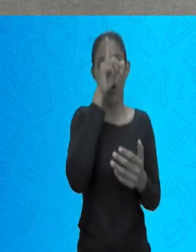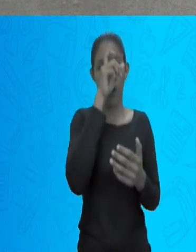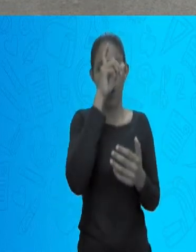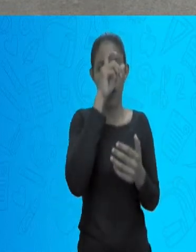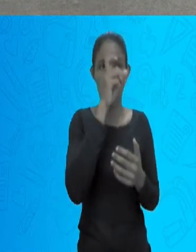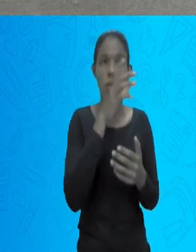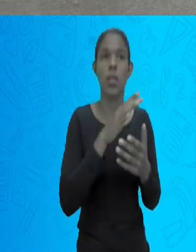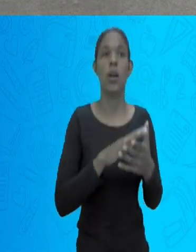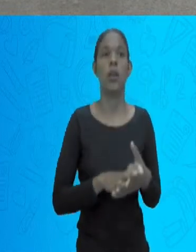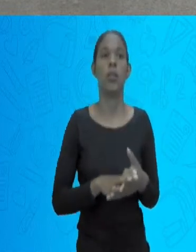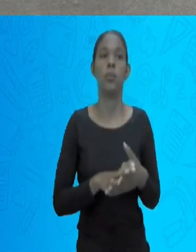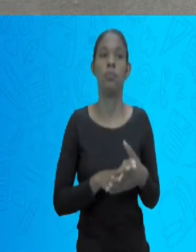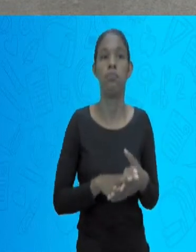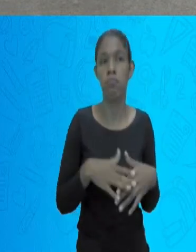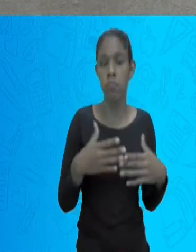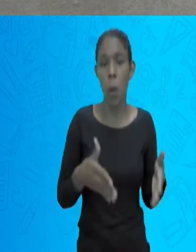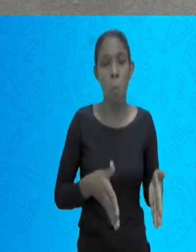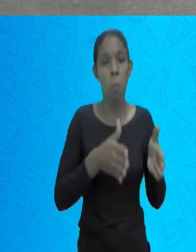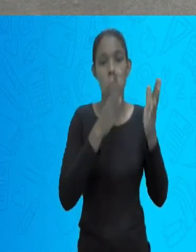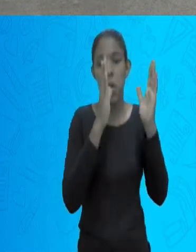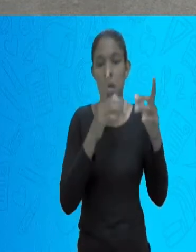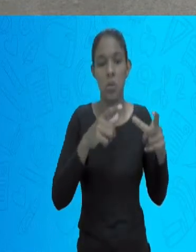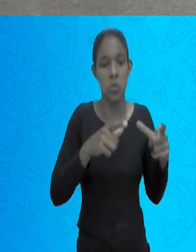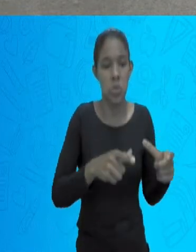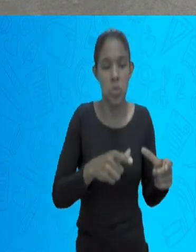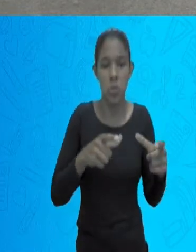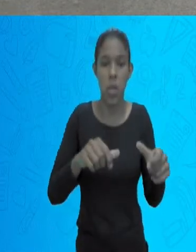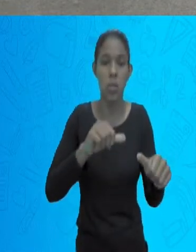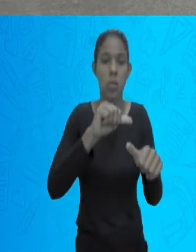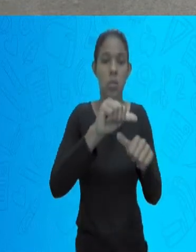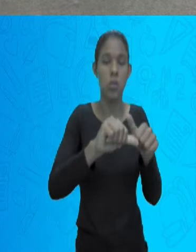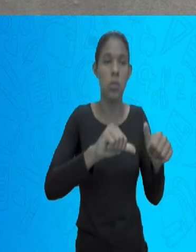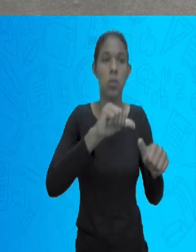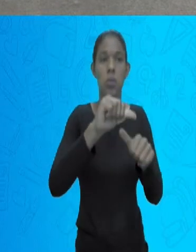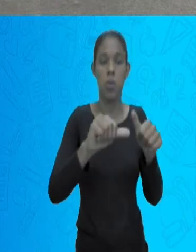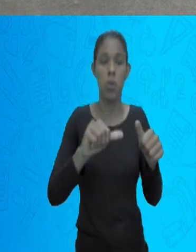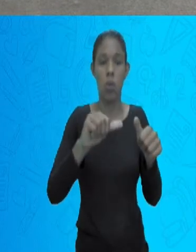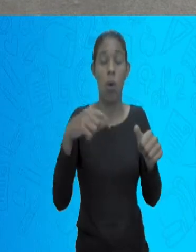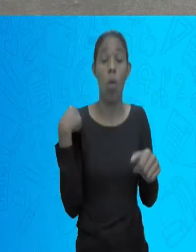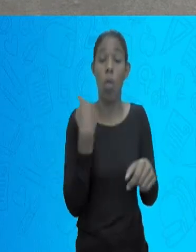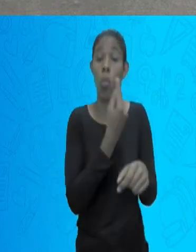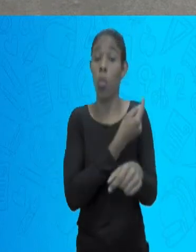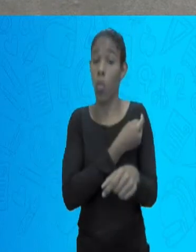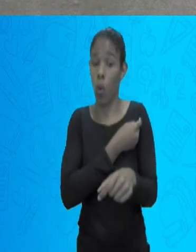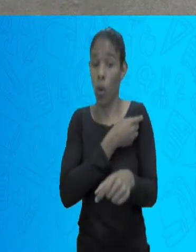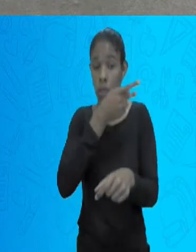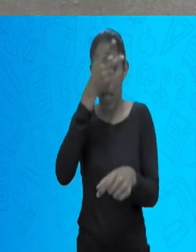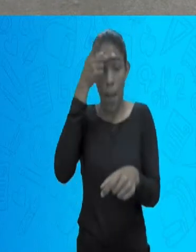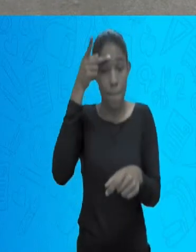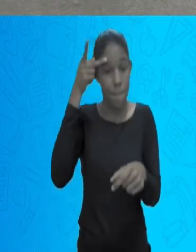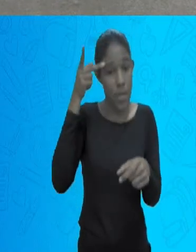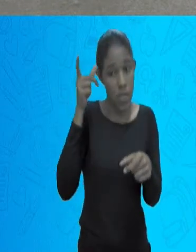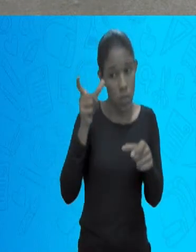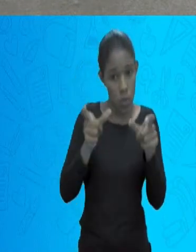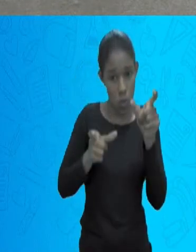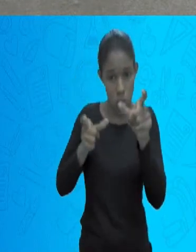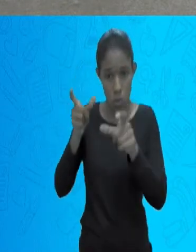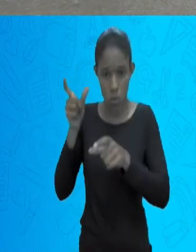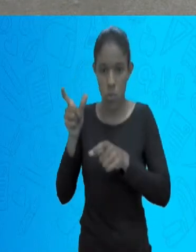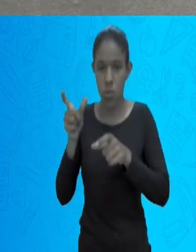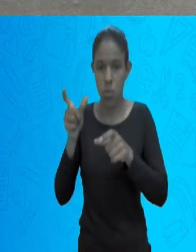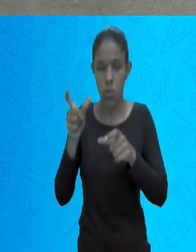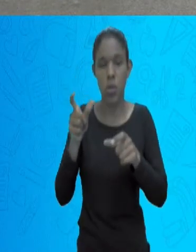que era natural, um lugar que era totalmente natural e modificou com a presença do homem. Quem fez